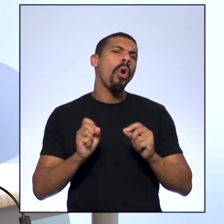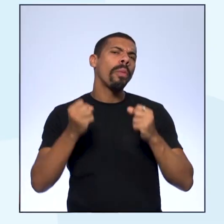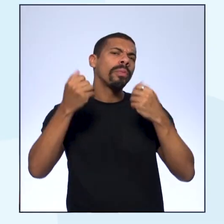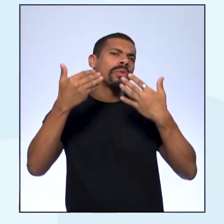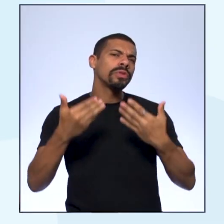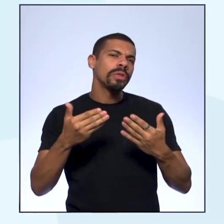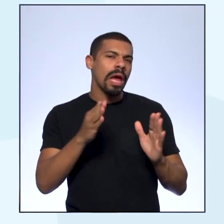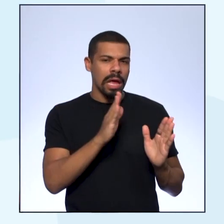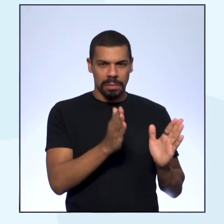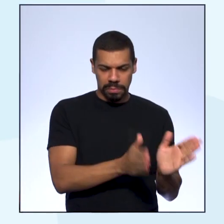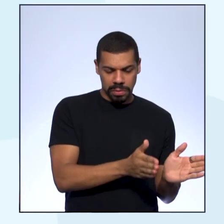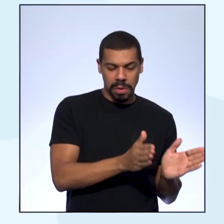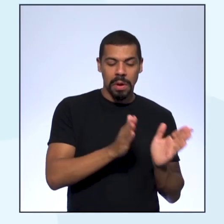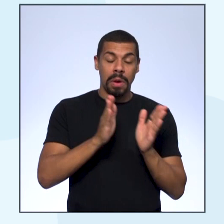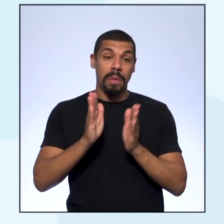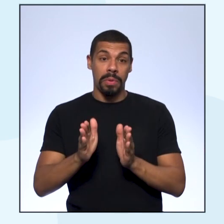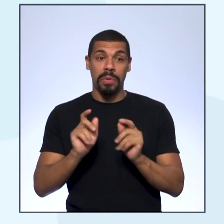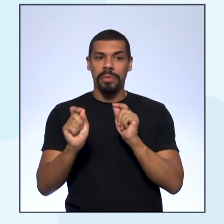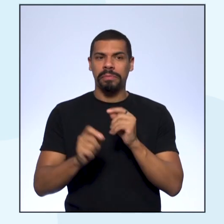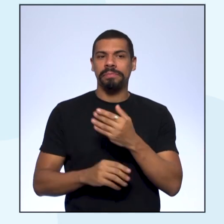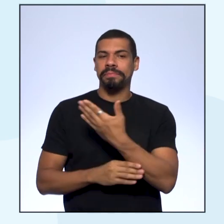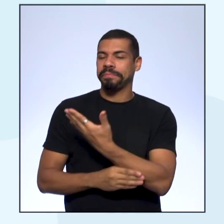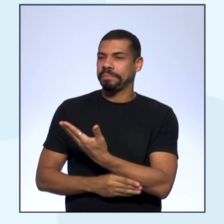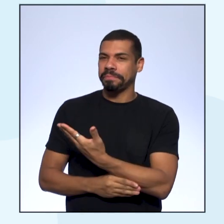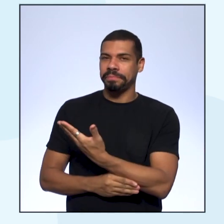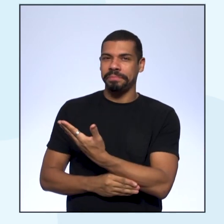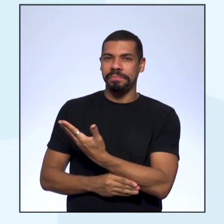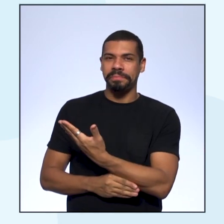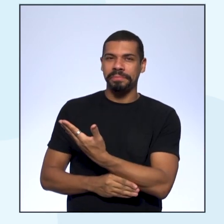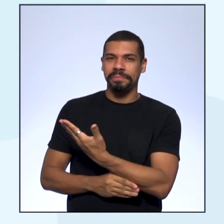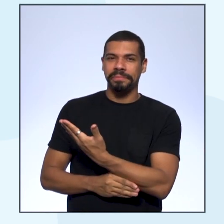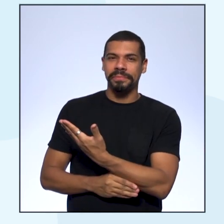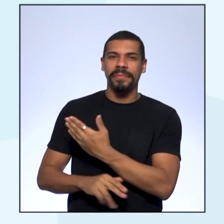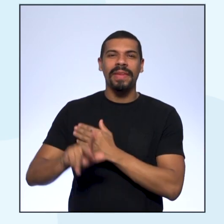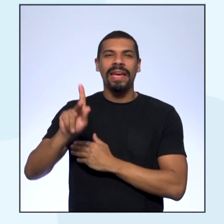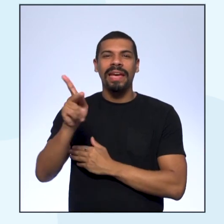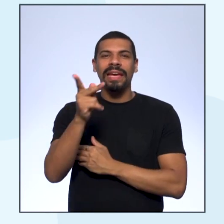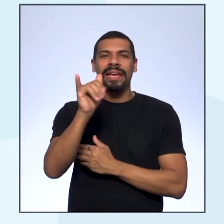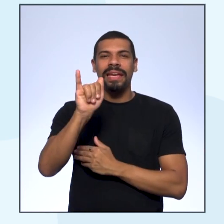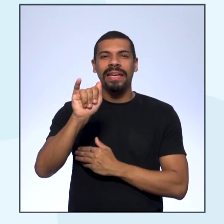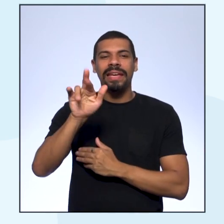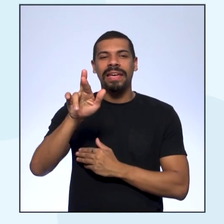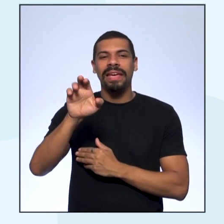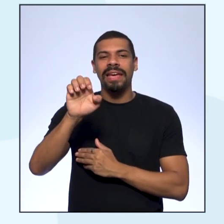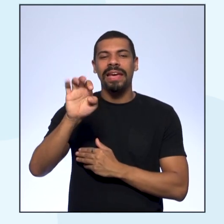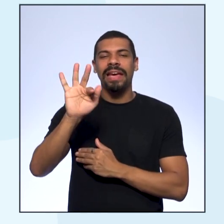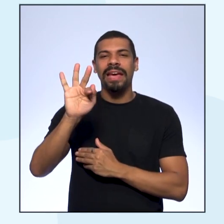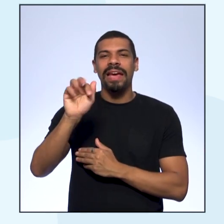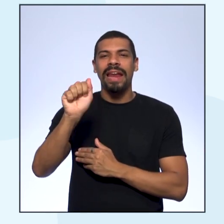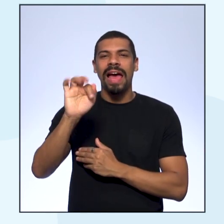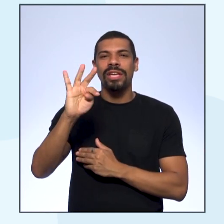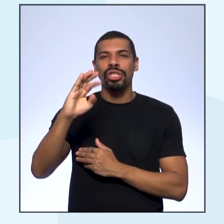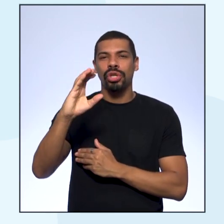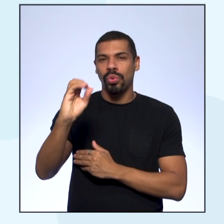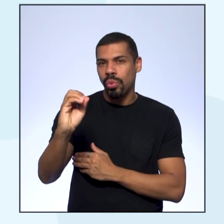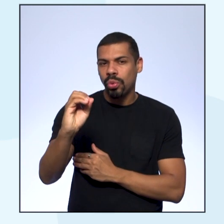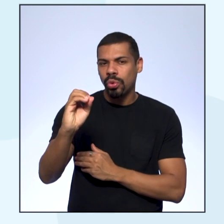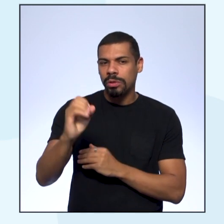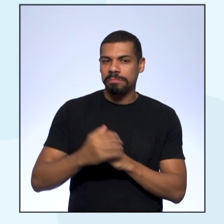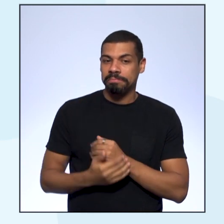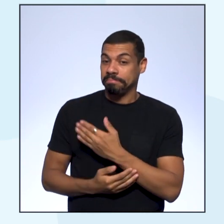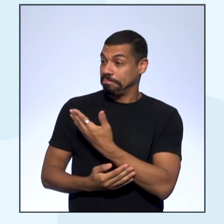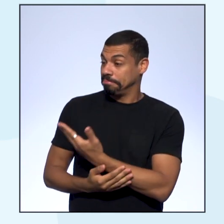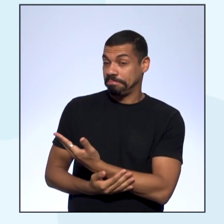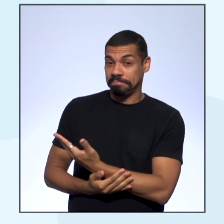ela é uma simplificação dos hieróglifos, né? E essa era a forma utilizada pelos escribas. Então, a gente já comentou até